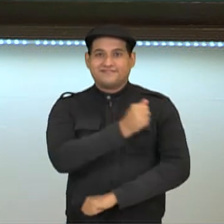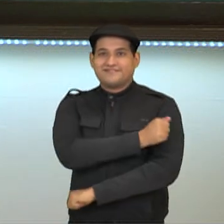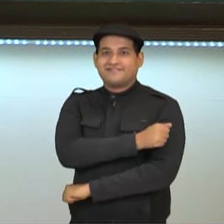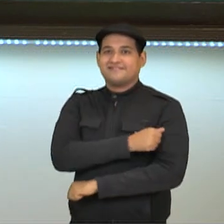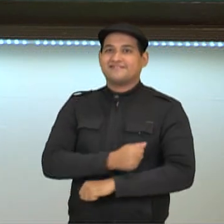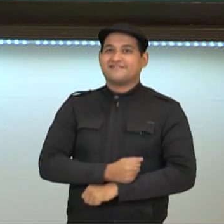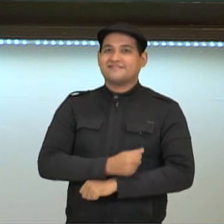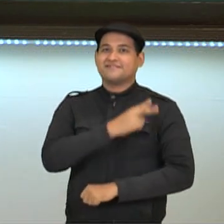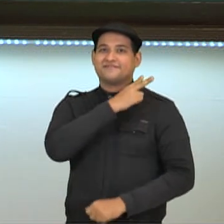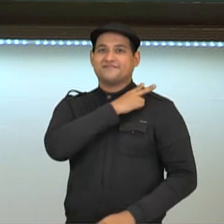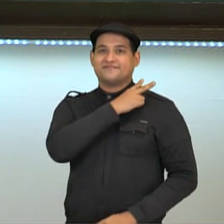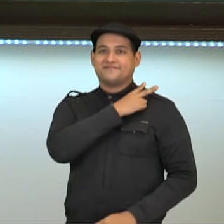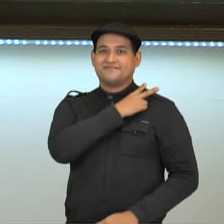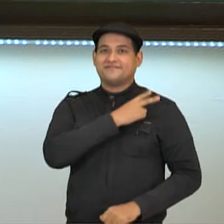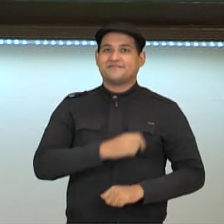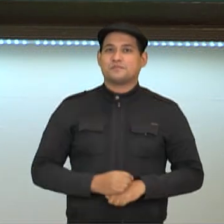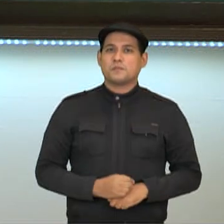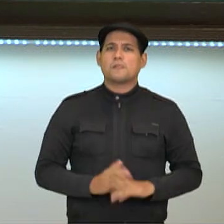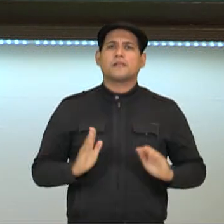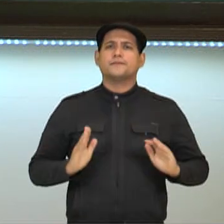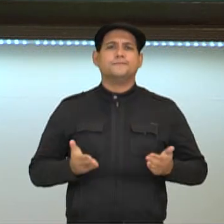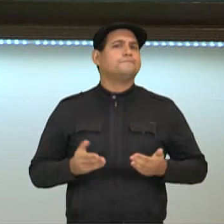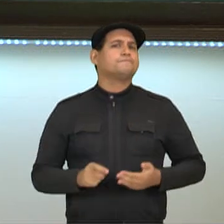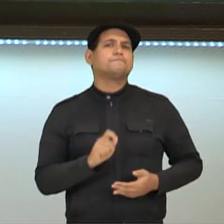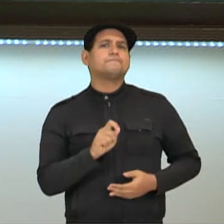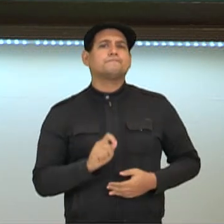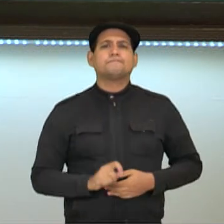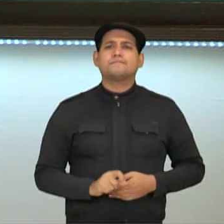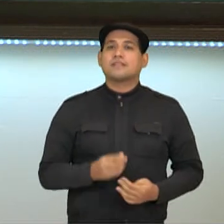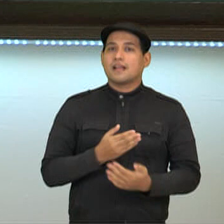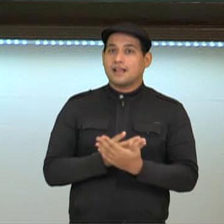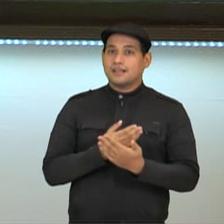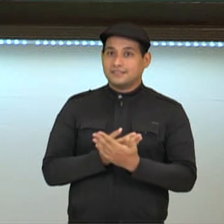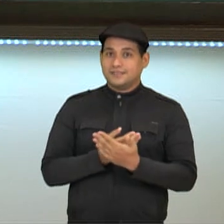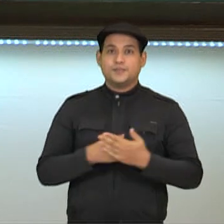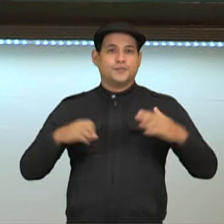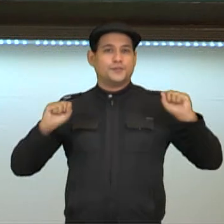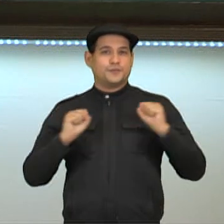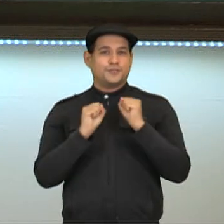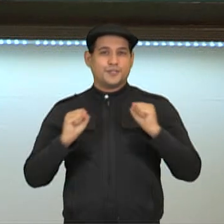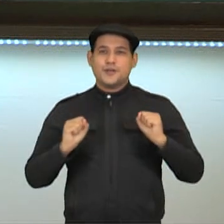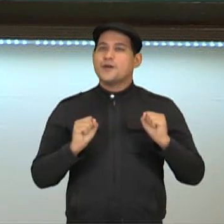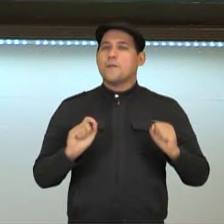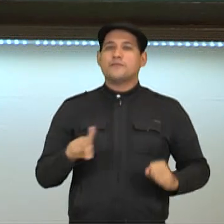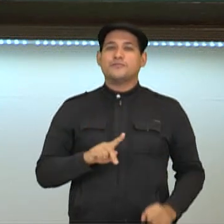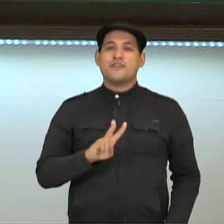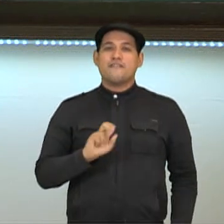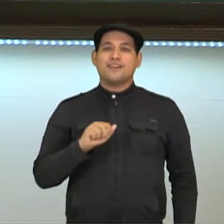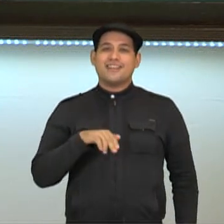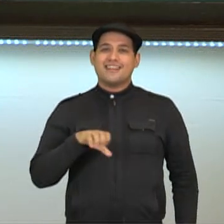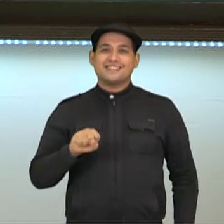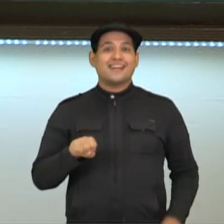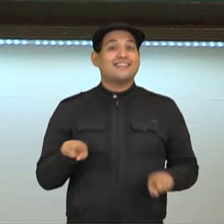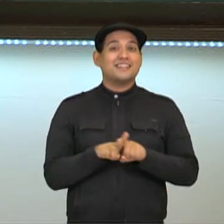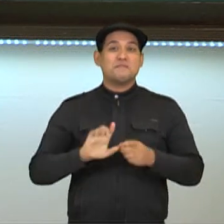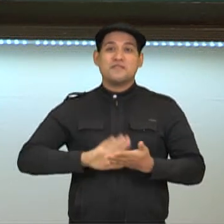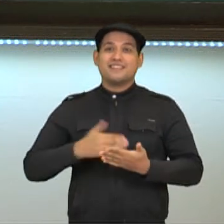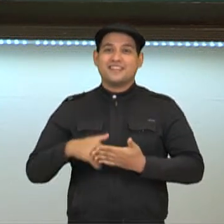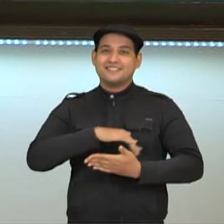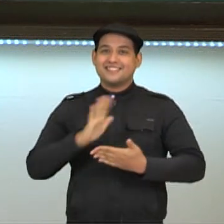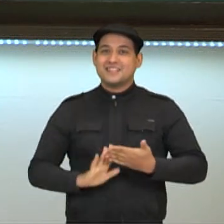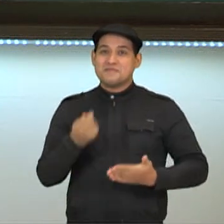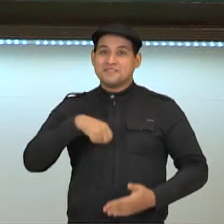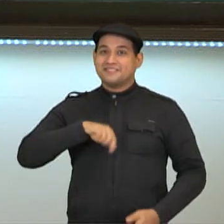estudantes da segunda série. Estamos aqui para mais uma aula de Educação Física comigo, professora Vanessa, e com o nosso